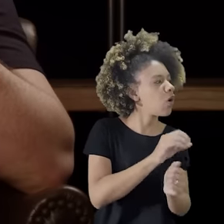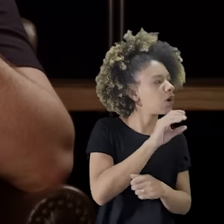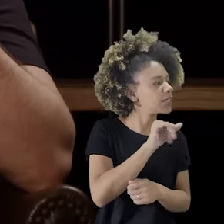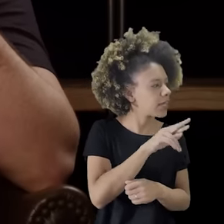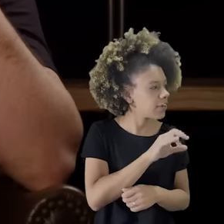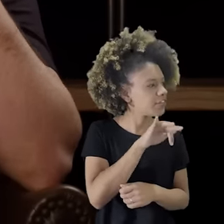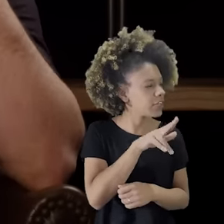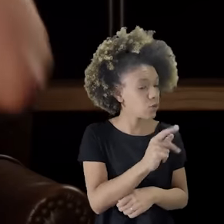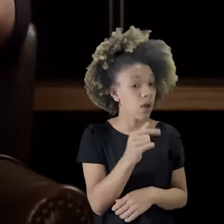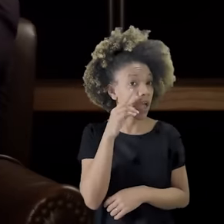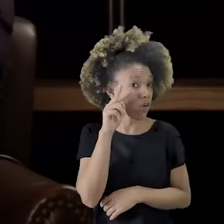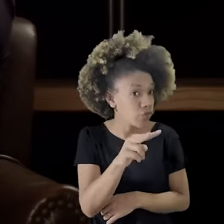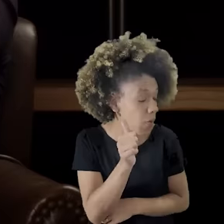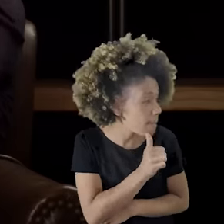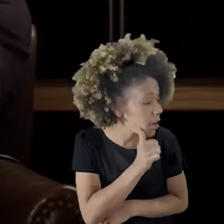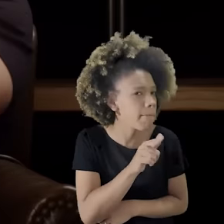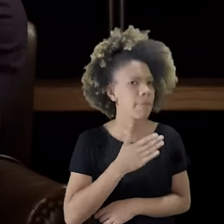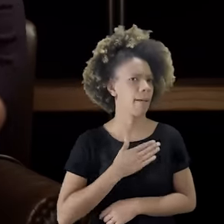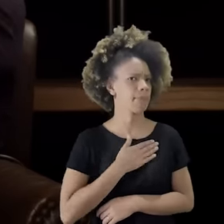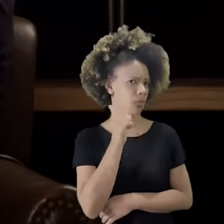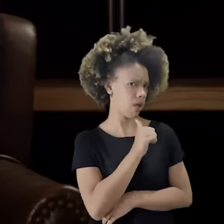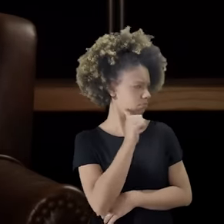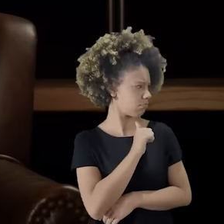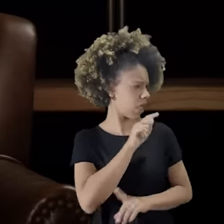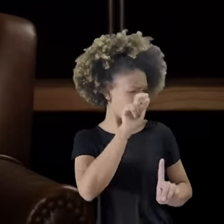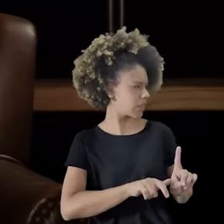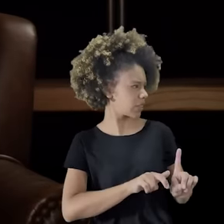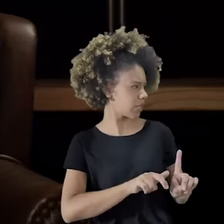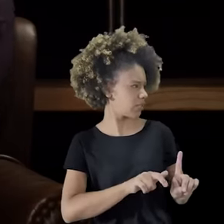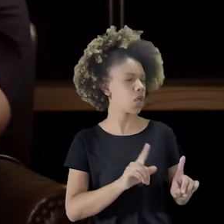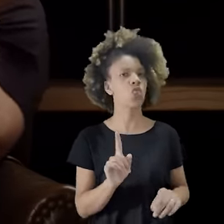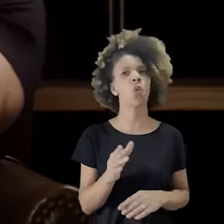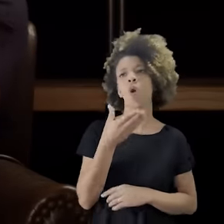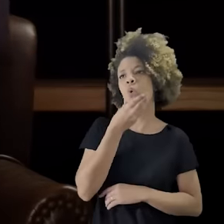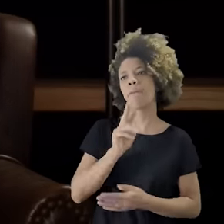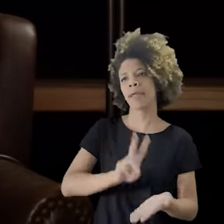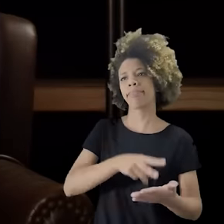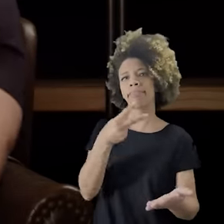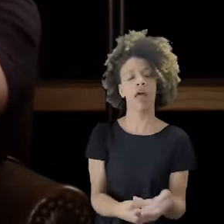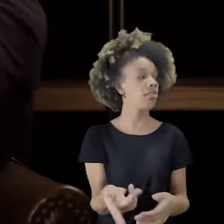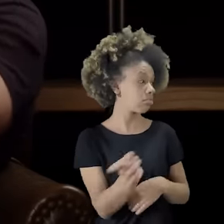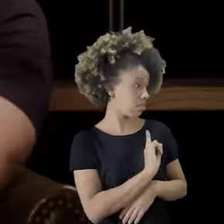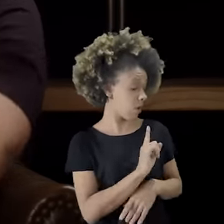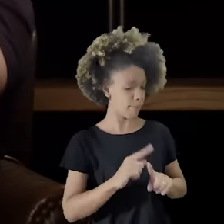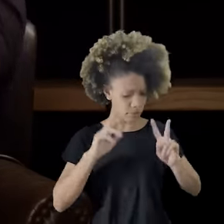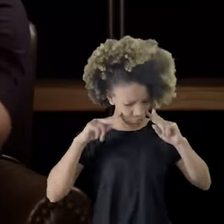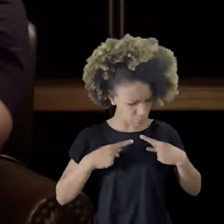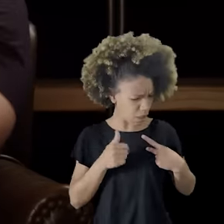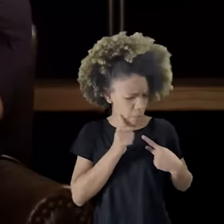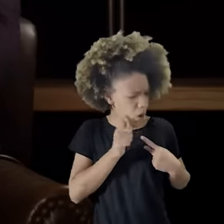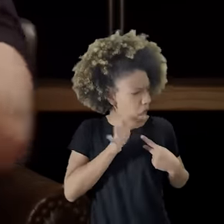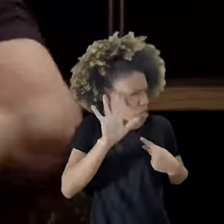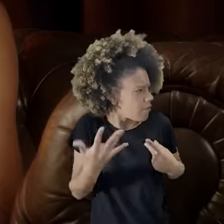mulher mulher eu falei cara é uma mulher é uma atriz ali é uma atriz não um cara interpretando porque porque ela se vê como mulher ela